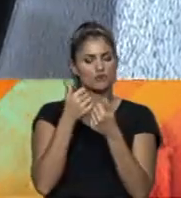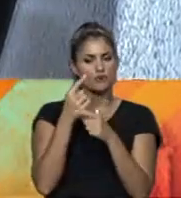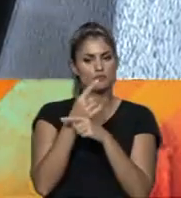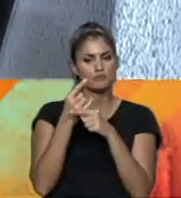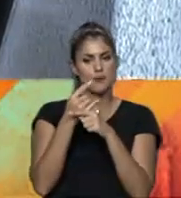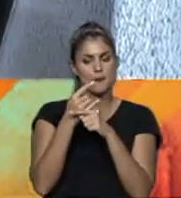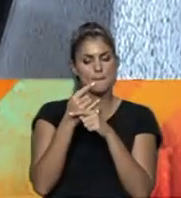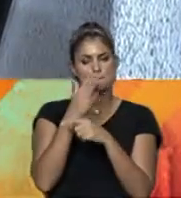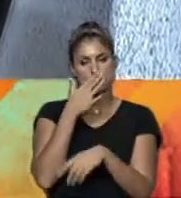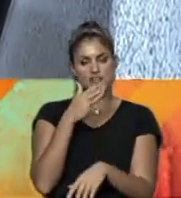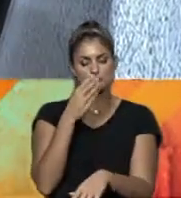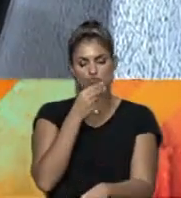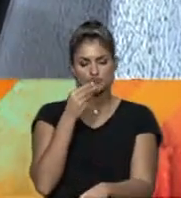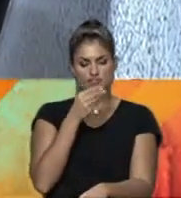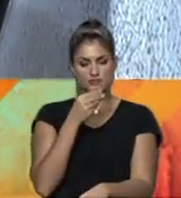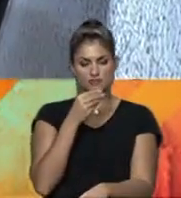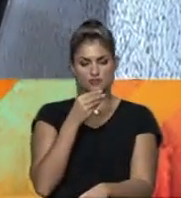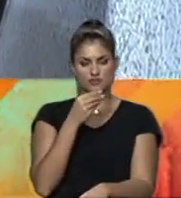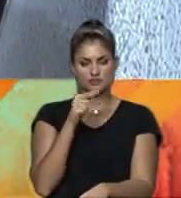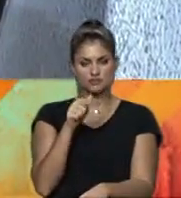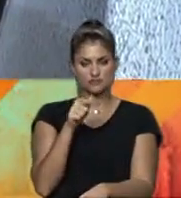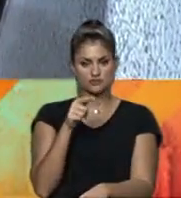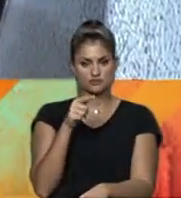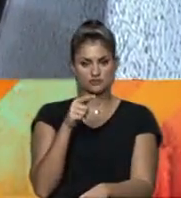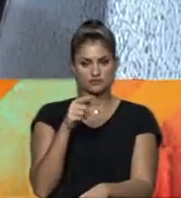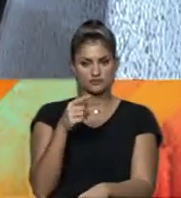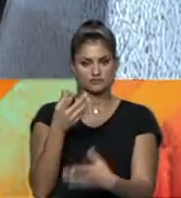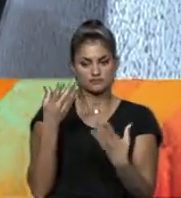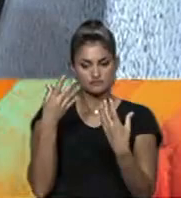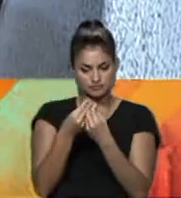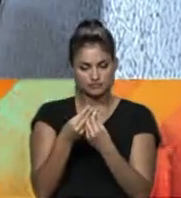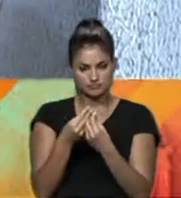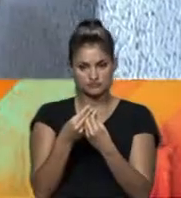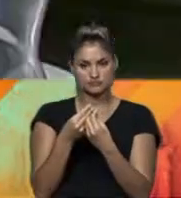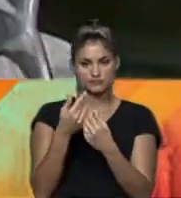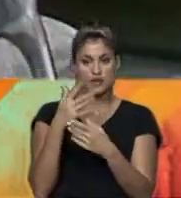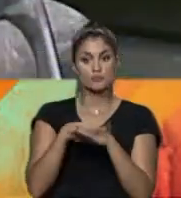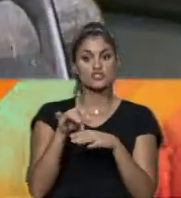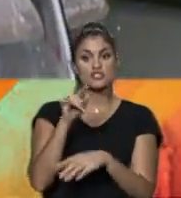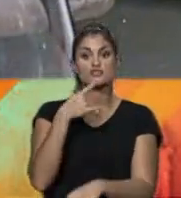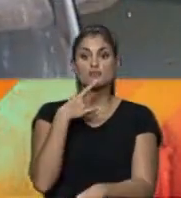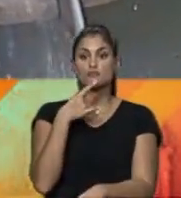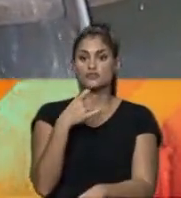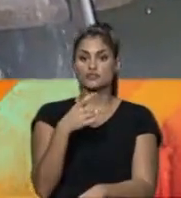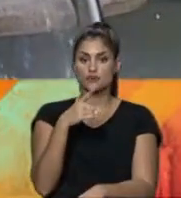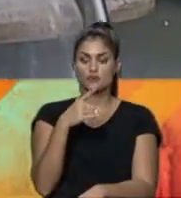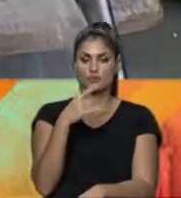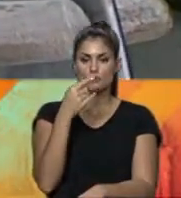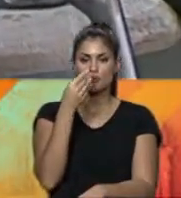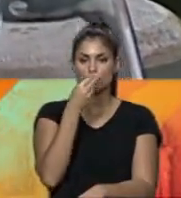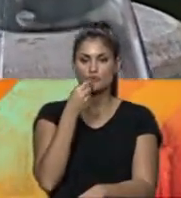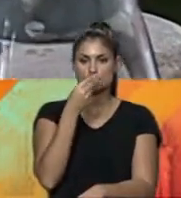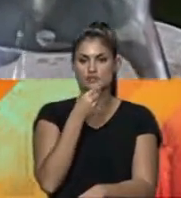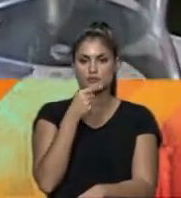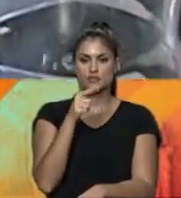parece até que o sabor está concentrado numa coisa minúscula, não é? E tem estas... É, por isso é que eu te perguntei se por acaso tinha um sabor mais ativo. Tem